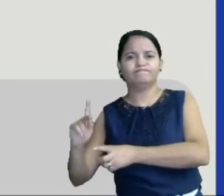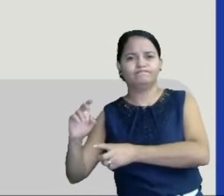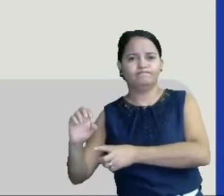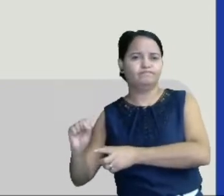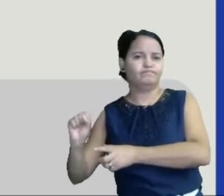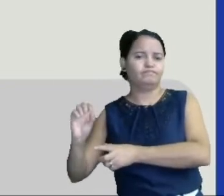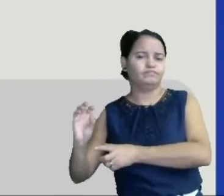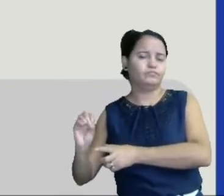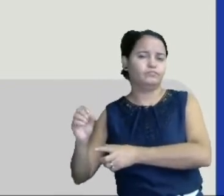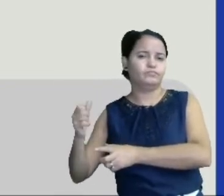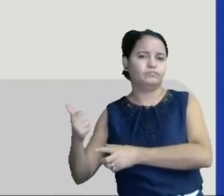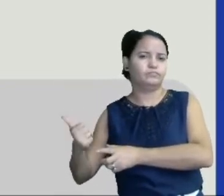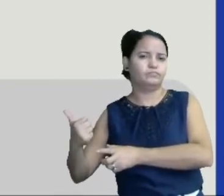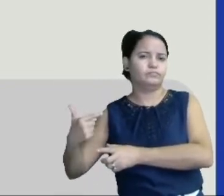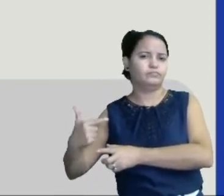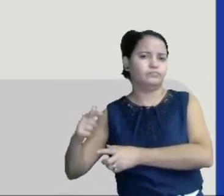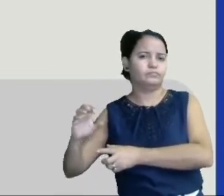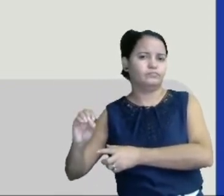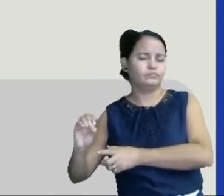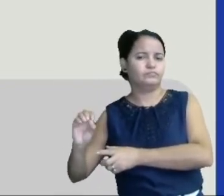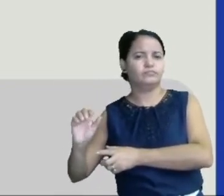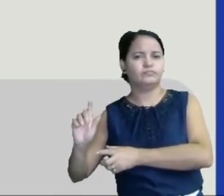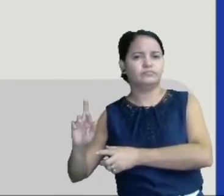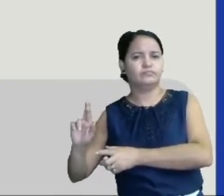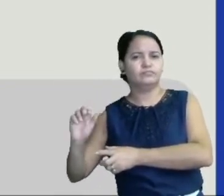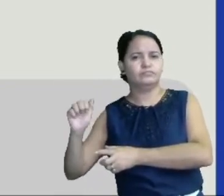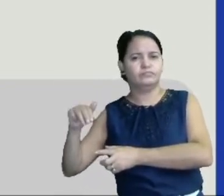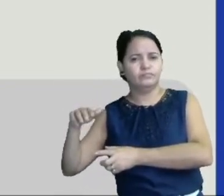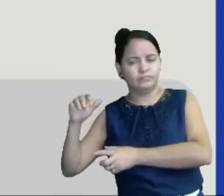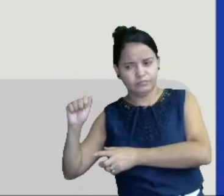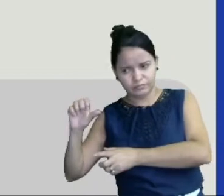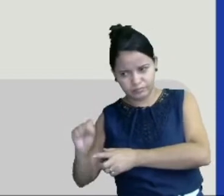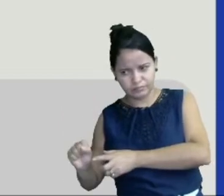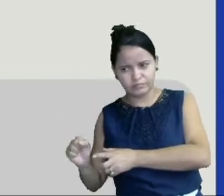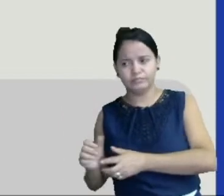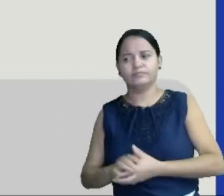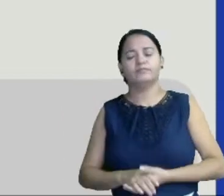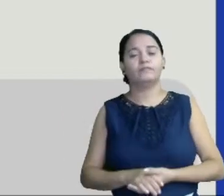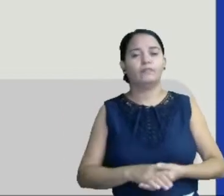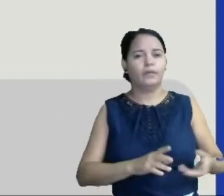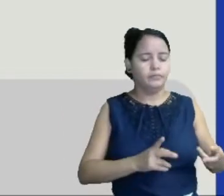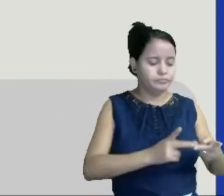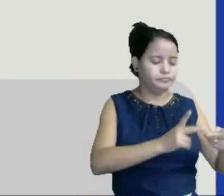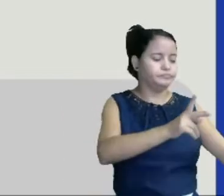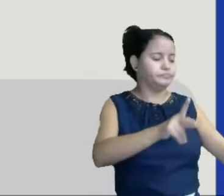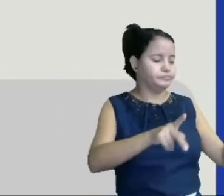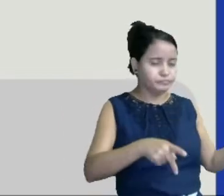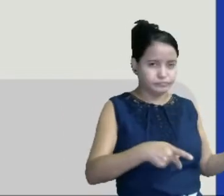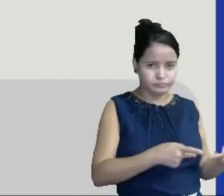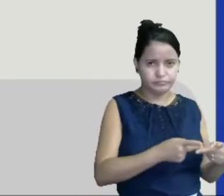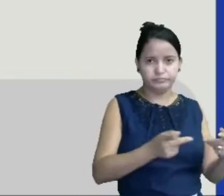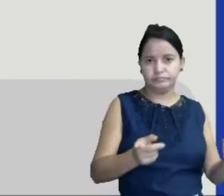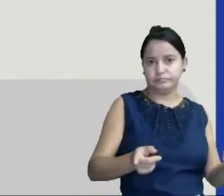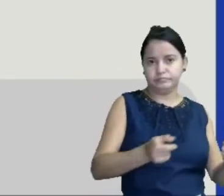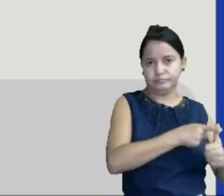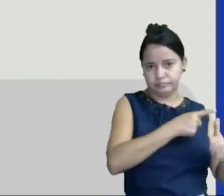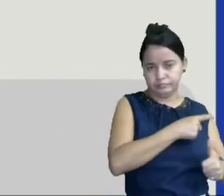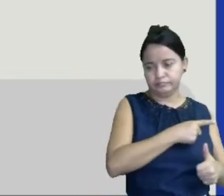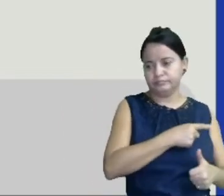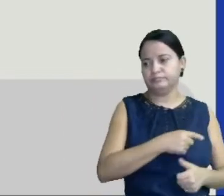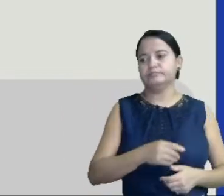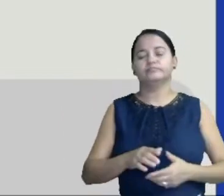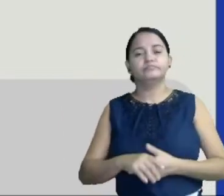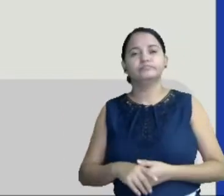então se eu adicionar o que tá na primeira no primeiro prato né junta o que tá no primeiro prato e